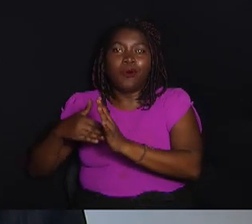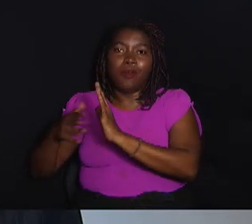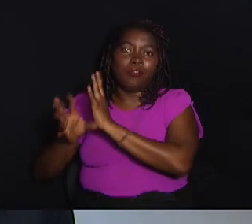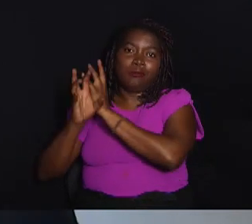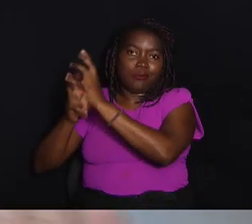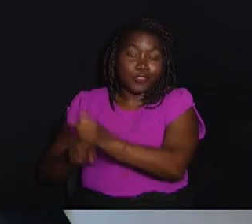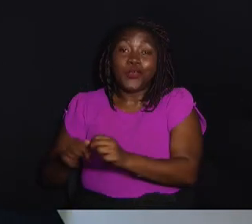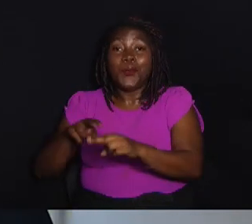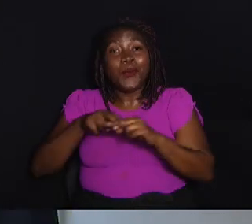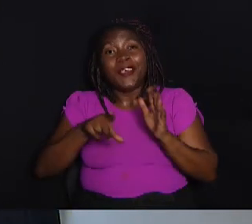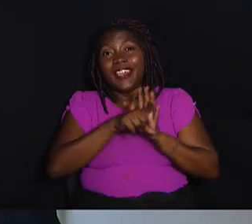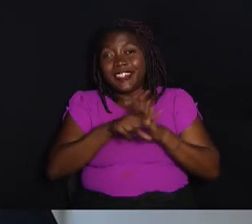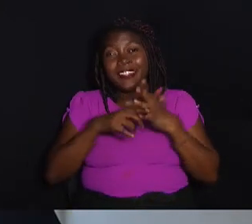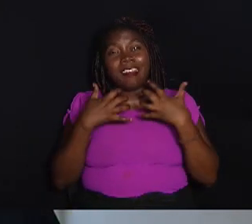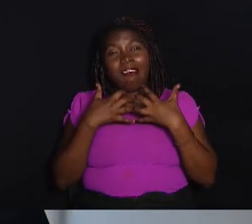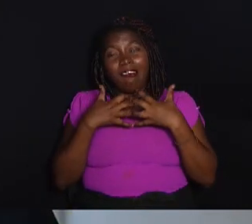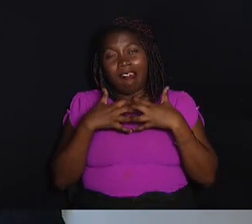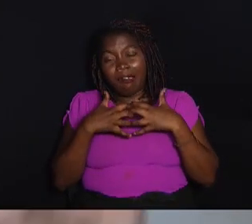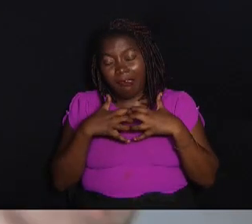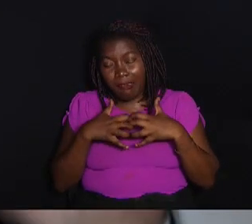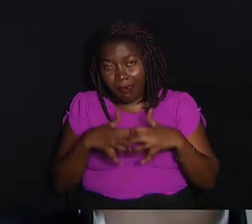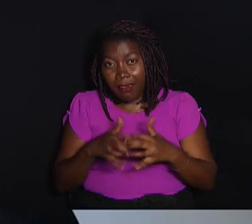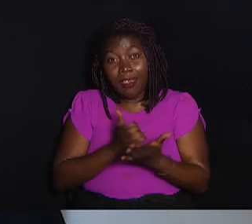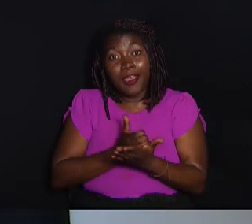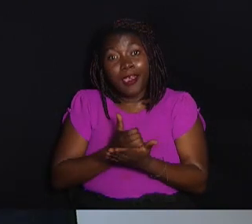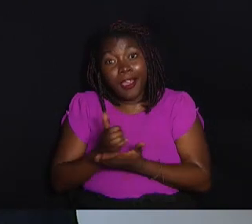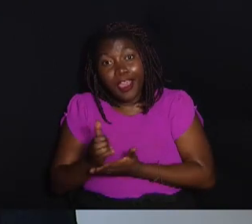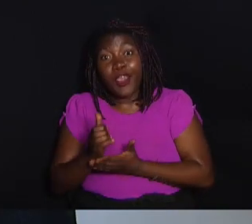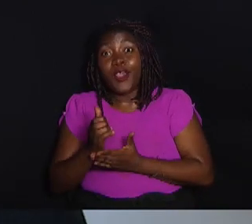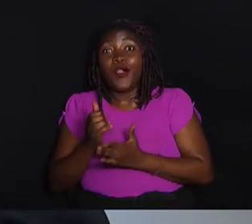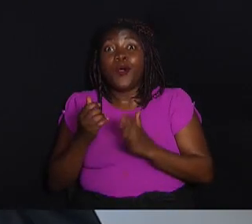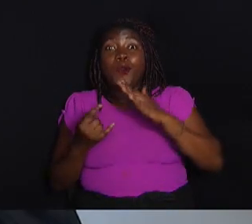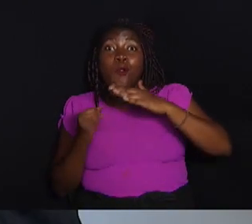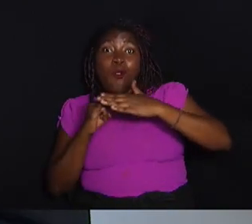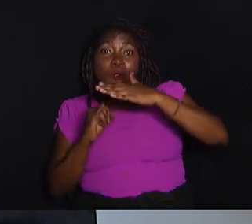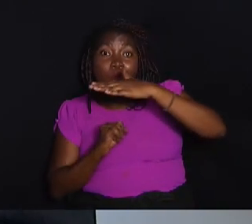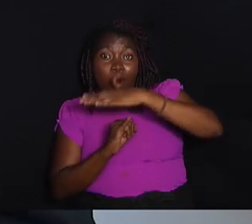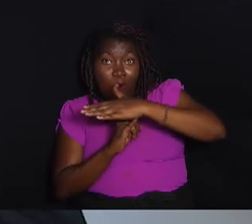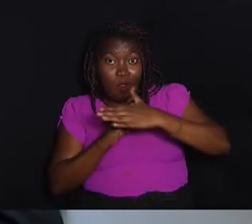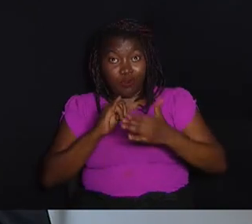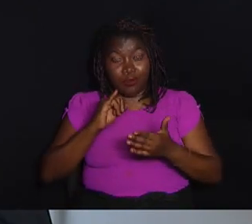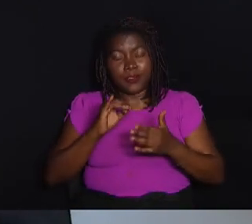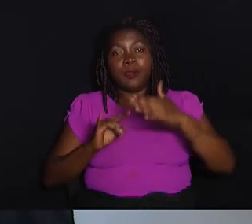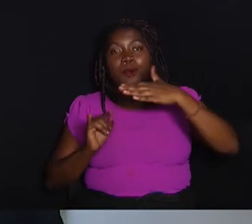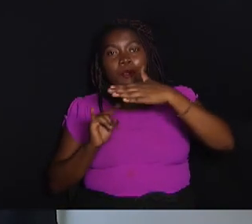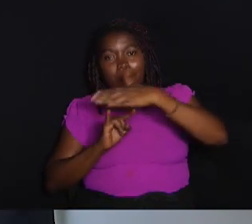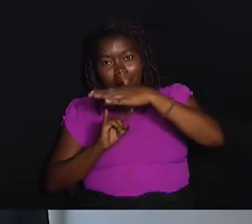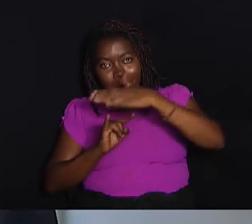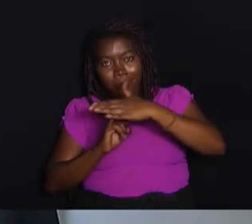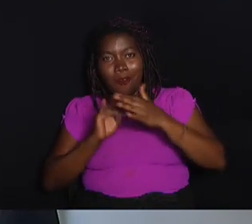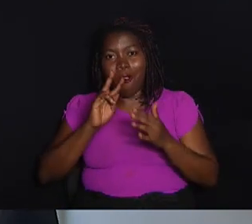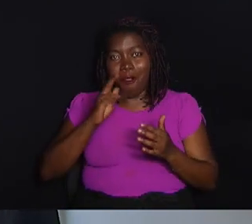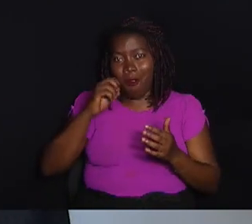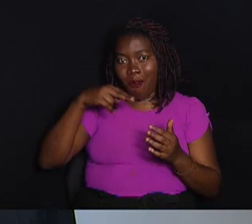engessada eh ela vem desde do código de obras lá de 1900 Eh pera aí 2000